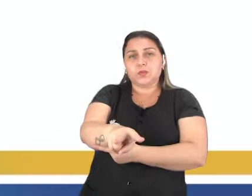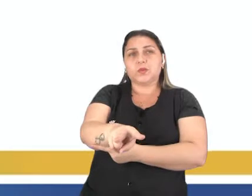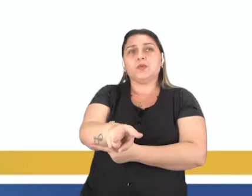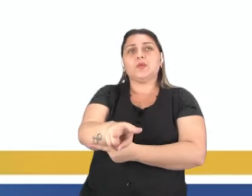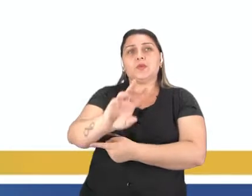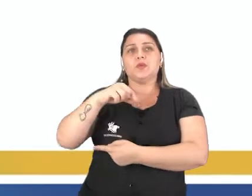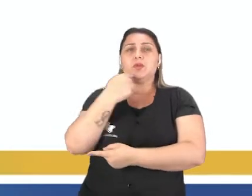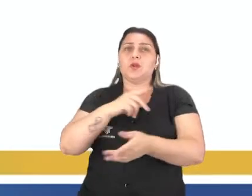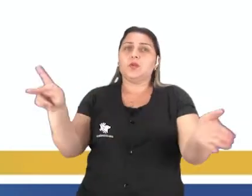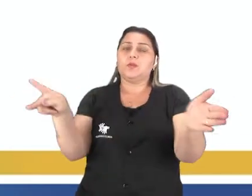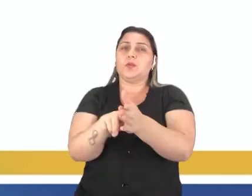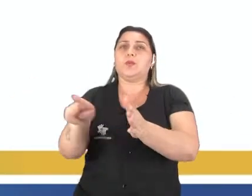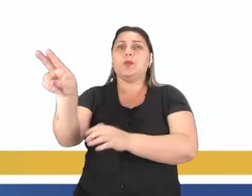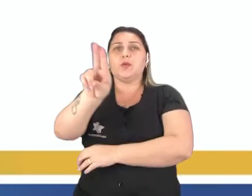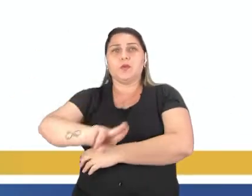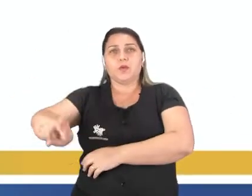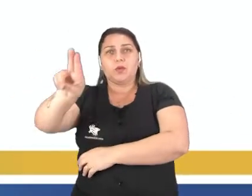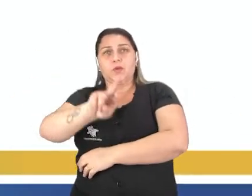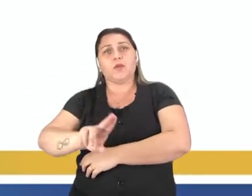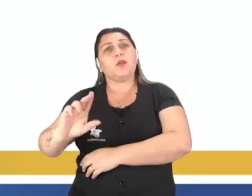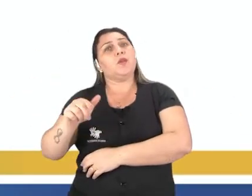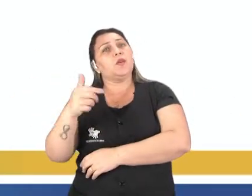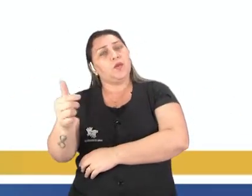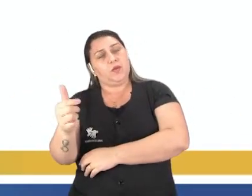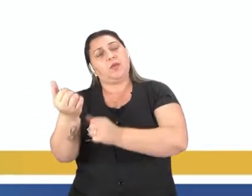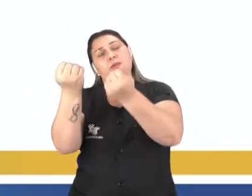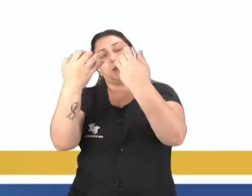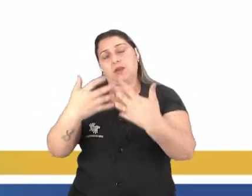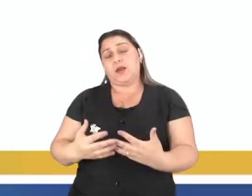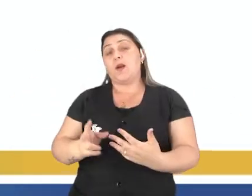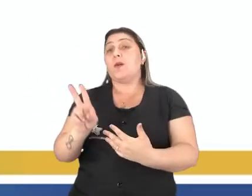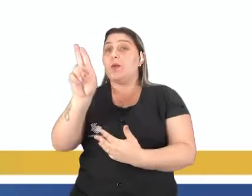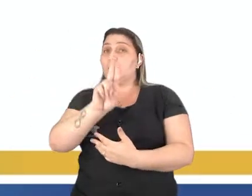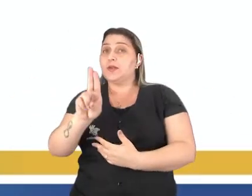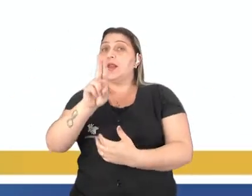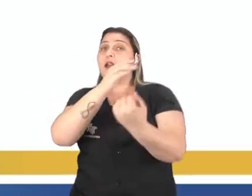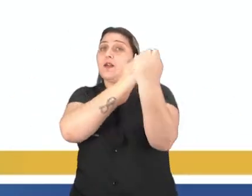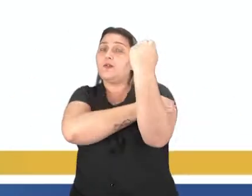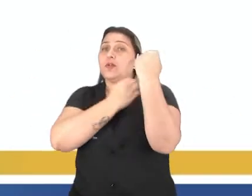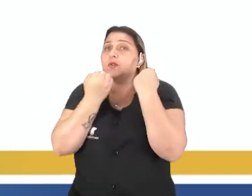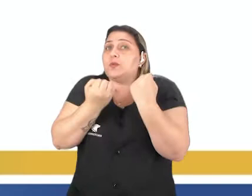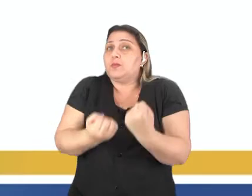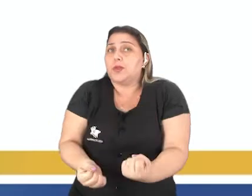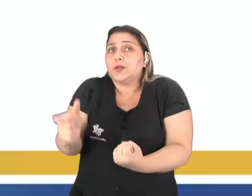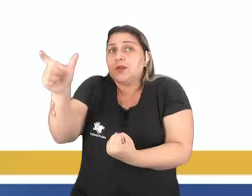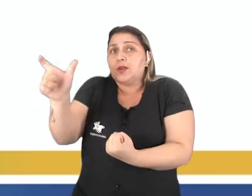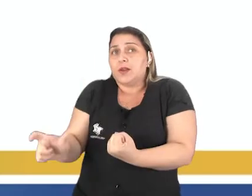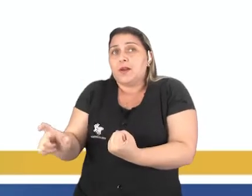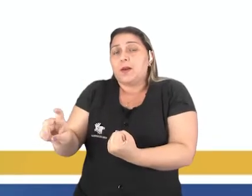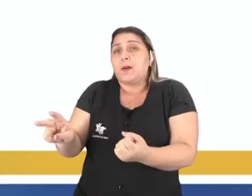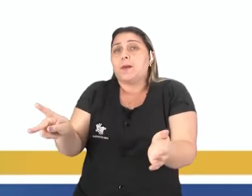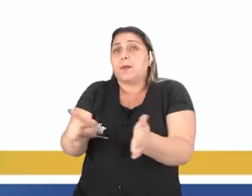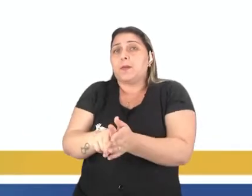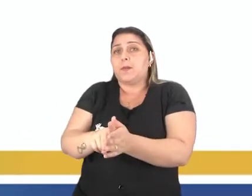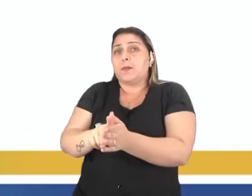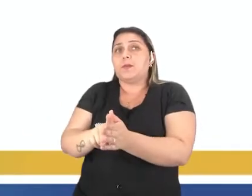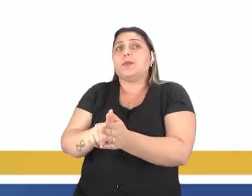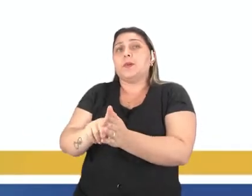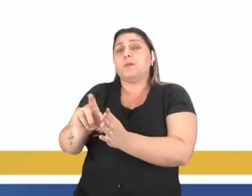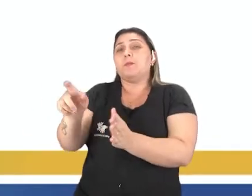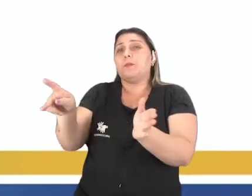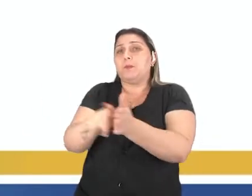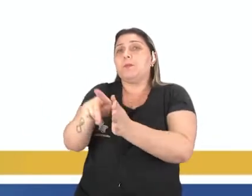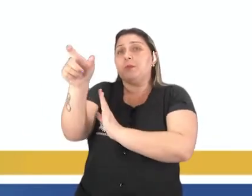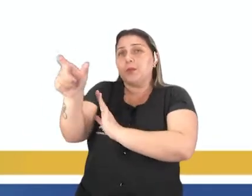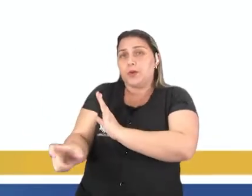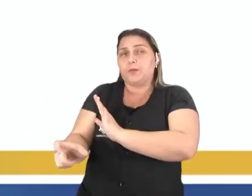para o nosso próprio uso. Em outras palavras, usar a força e o peso do oponente contra ele, né? E a